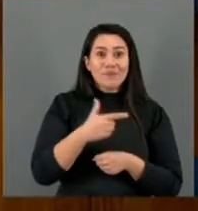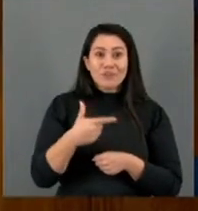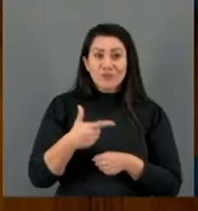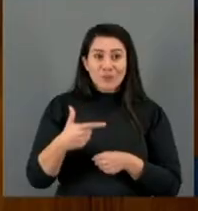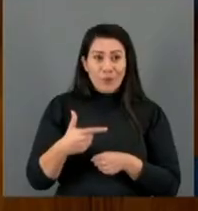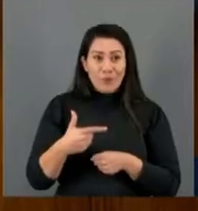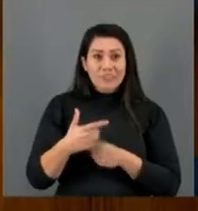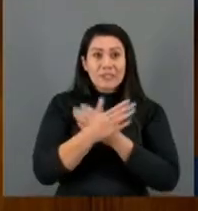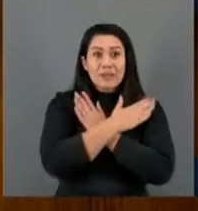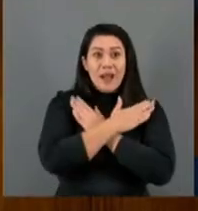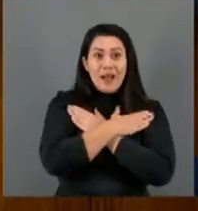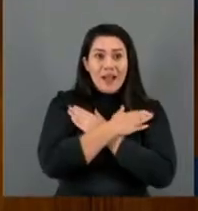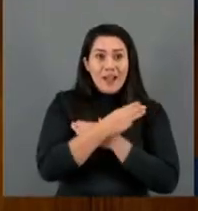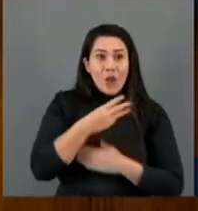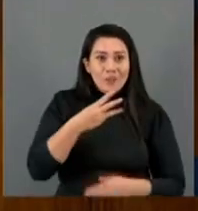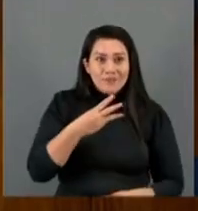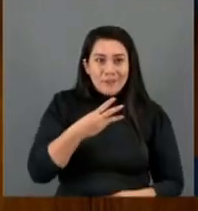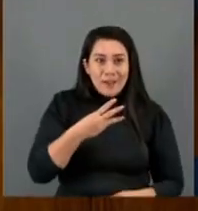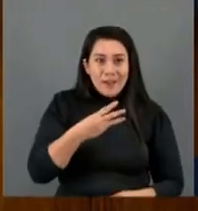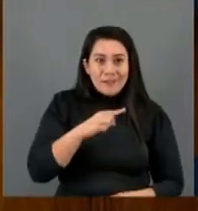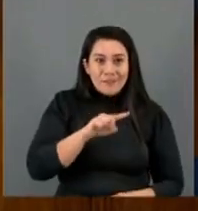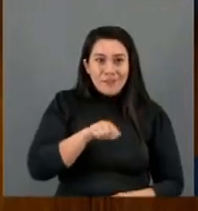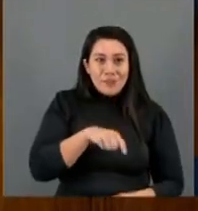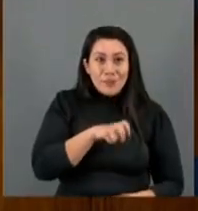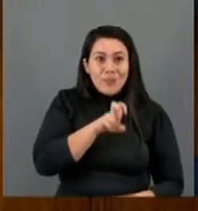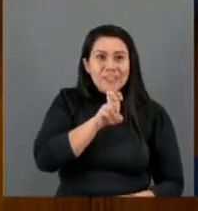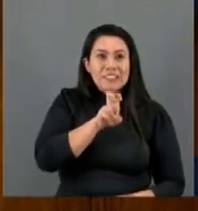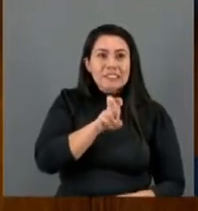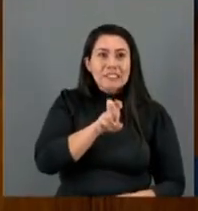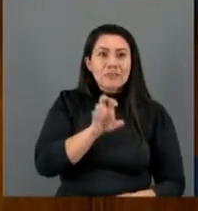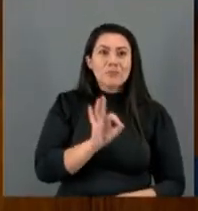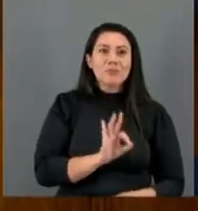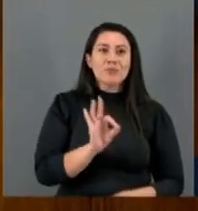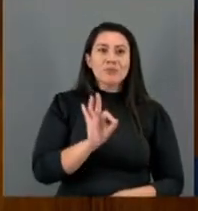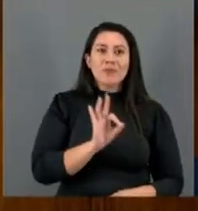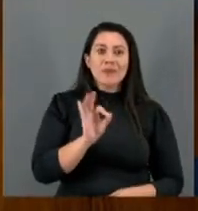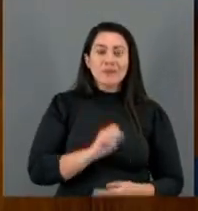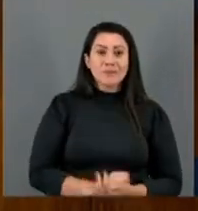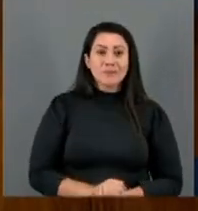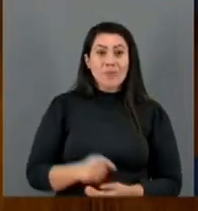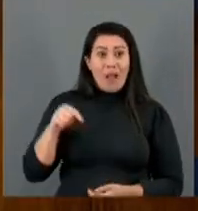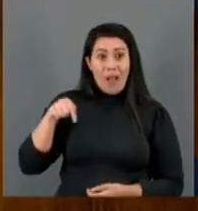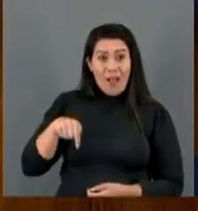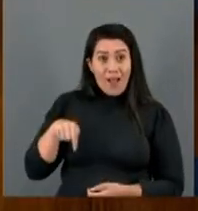3,5%. Desemprego no Brasil ao final de 2022,